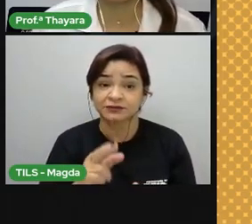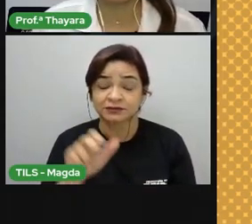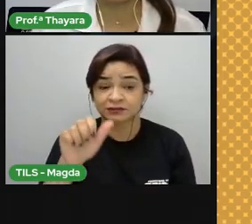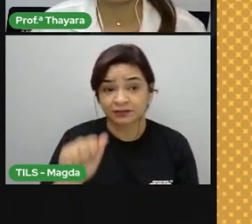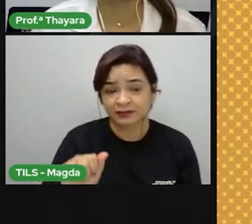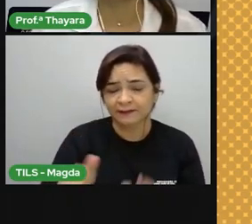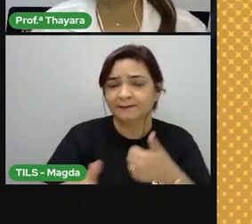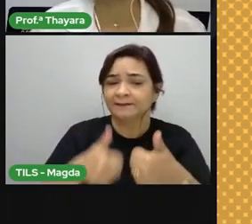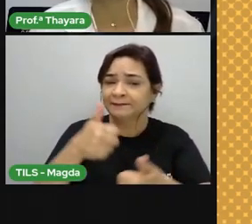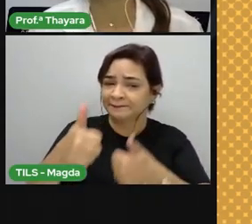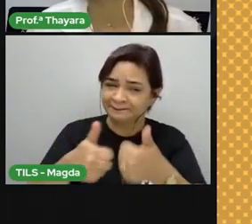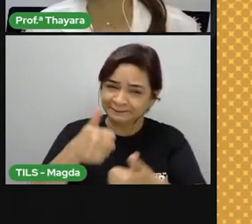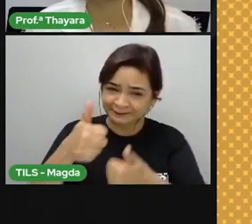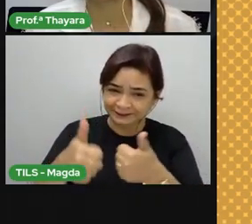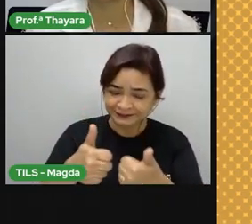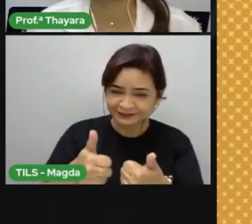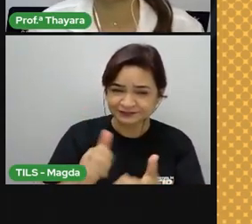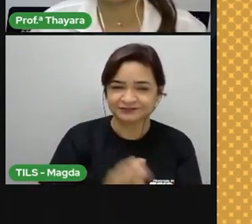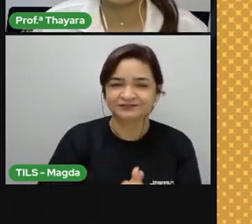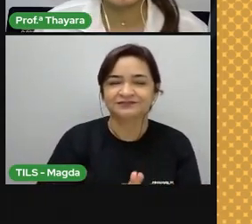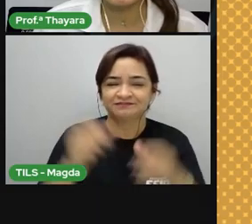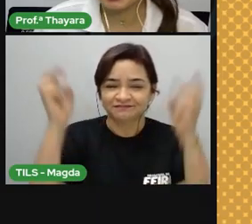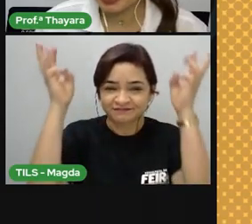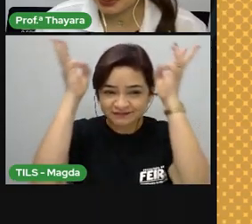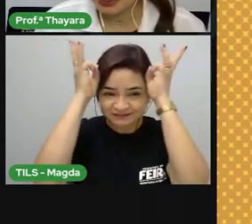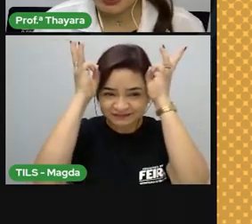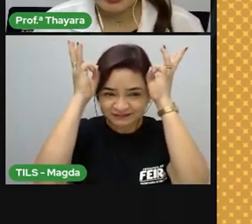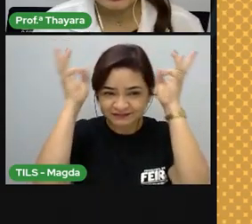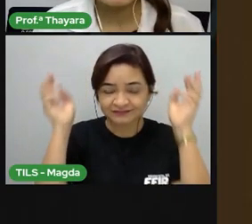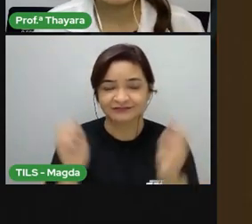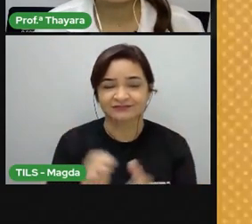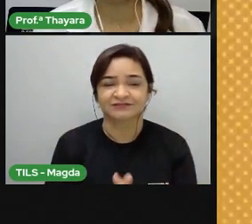letra A, acertou. A origem da palavra astronomia é grega.